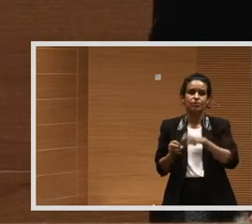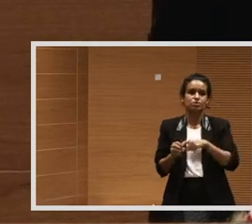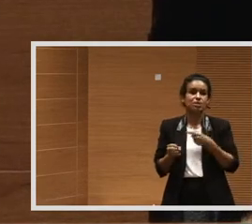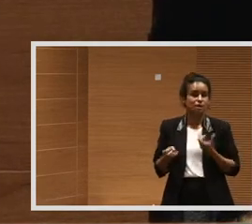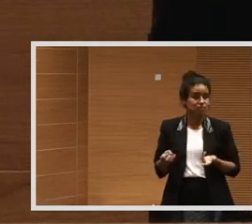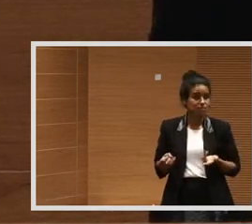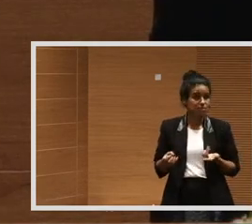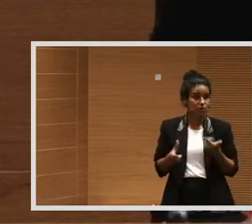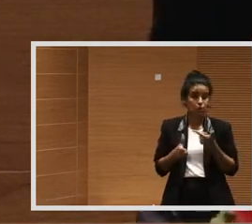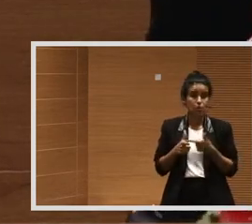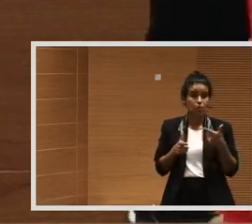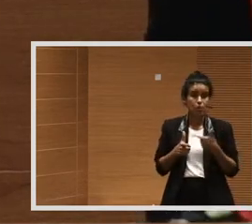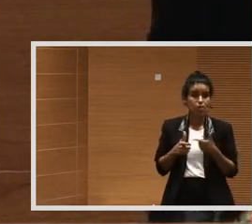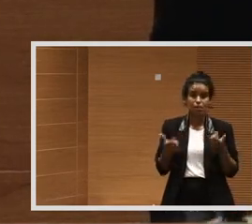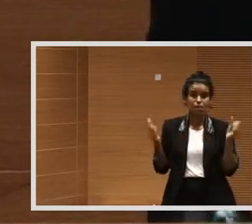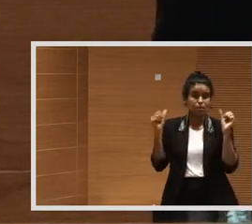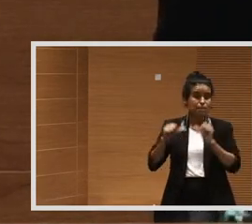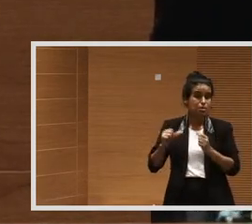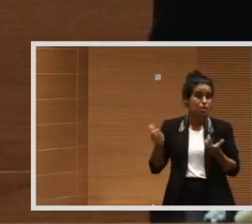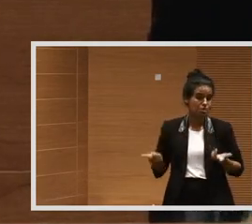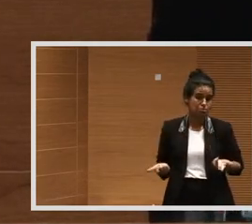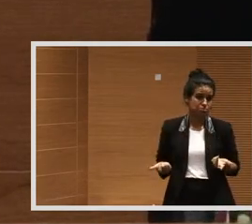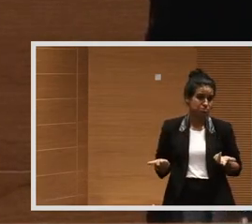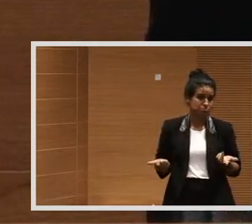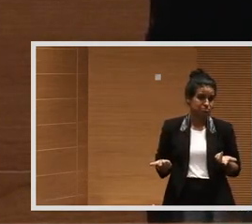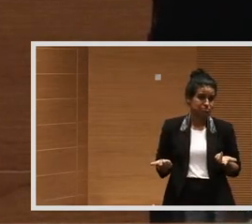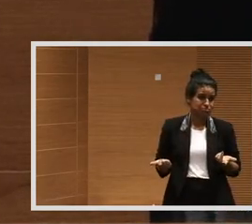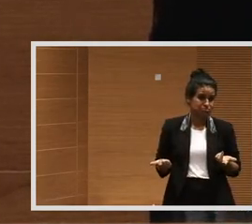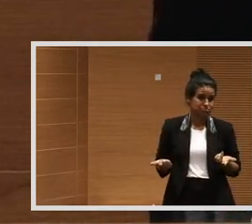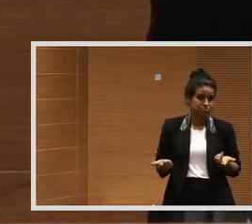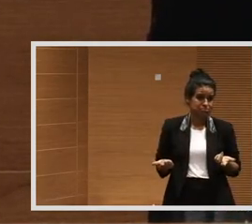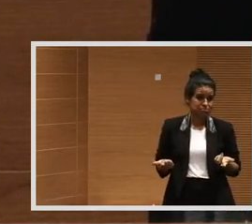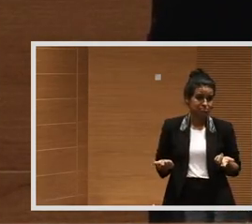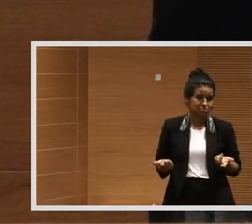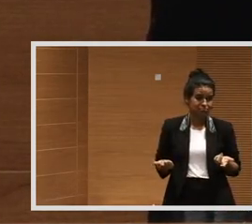Quer dizer, piora, né? Porque... Então,